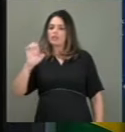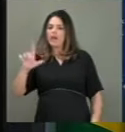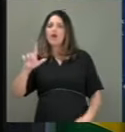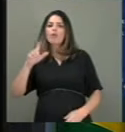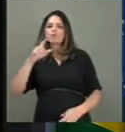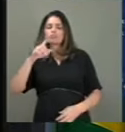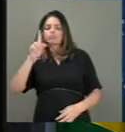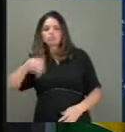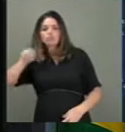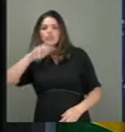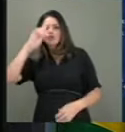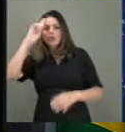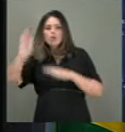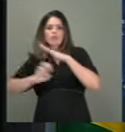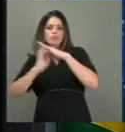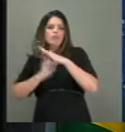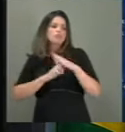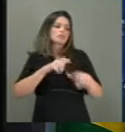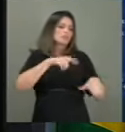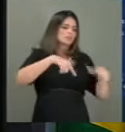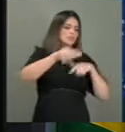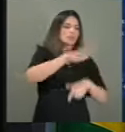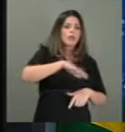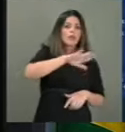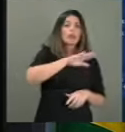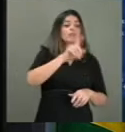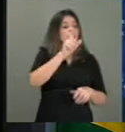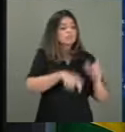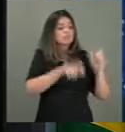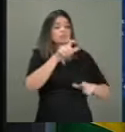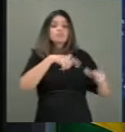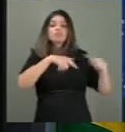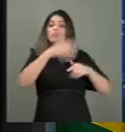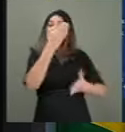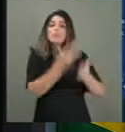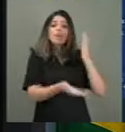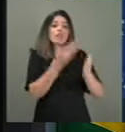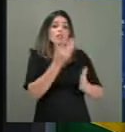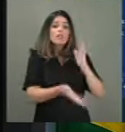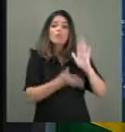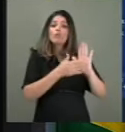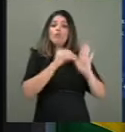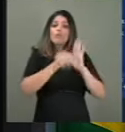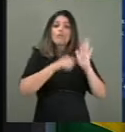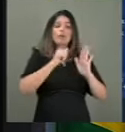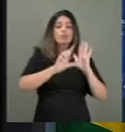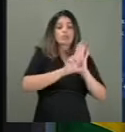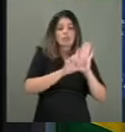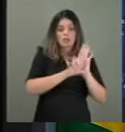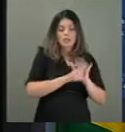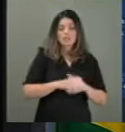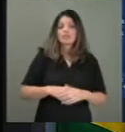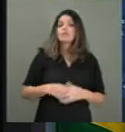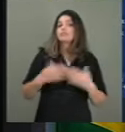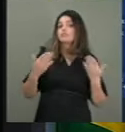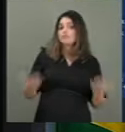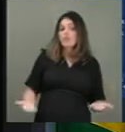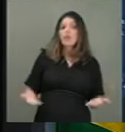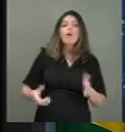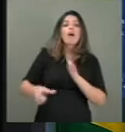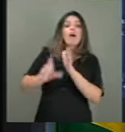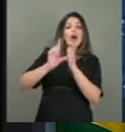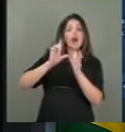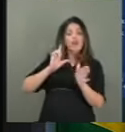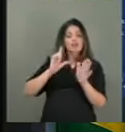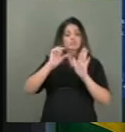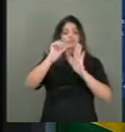foram os trabalhadores conforme o DS no segundo semestre número 17 antes da